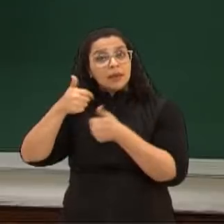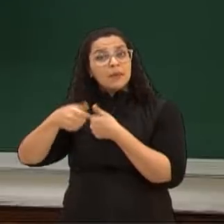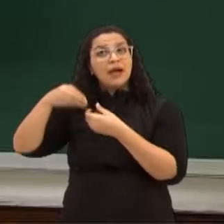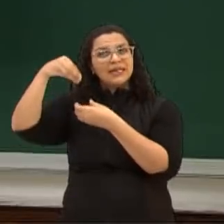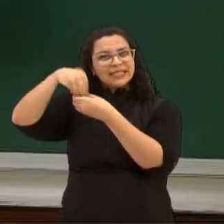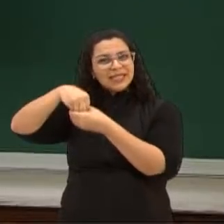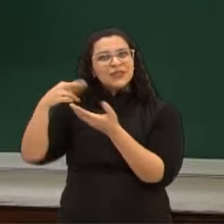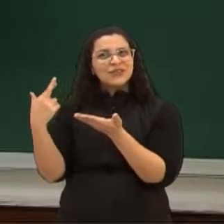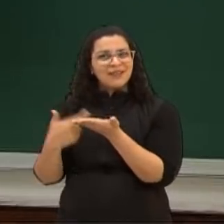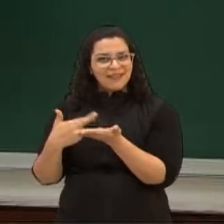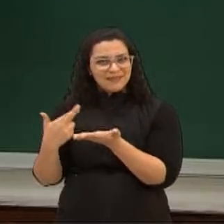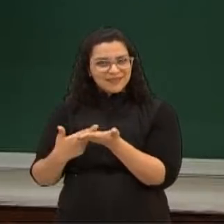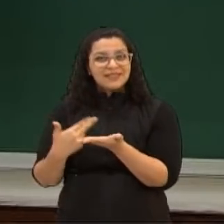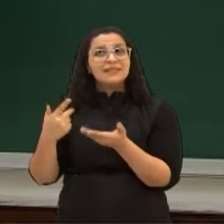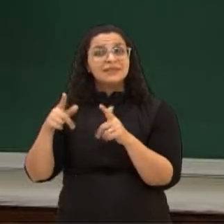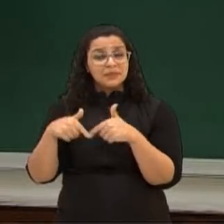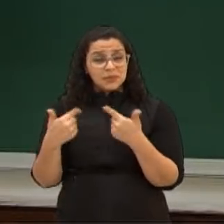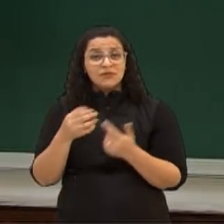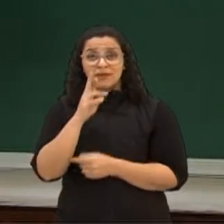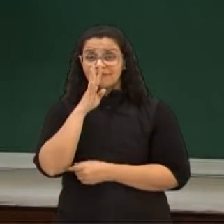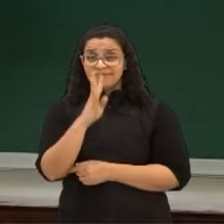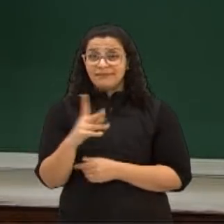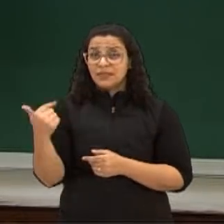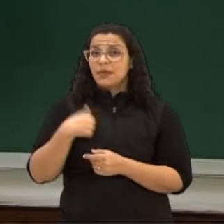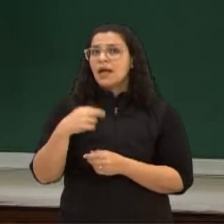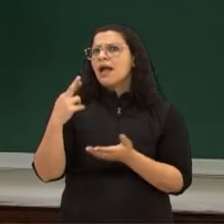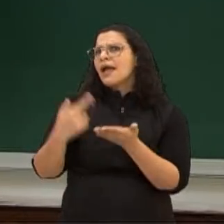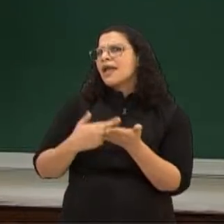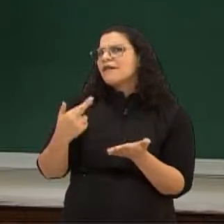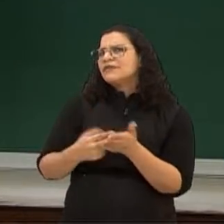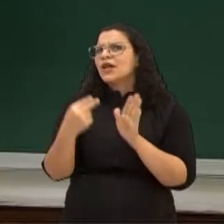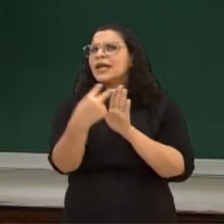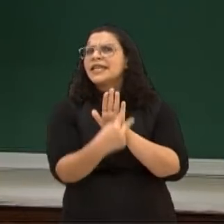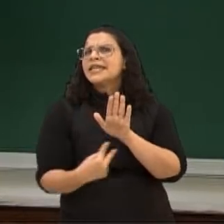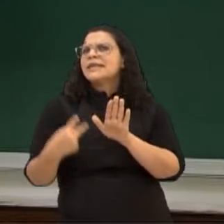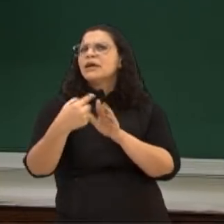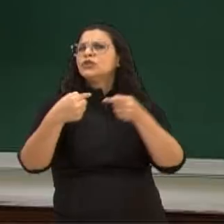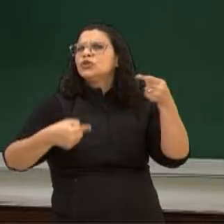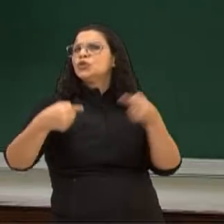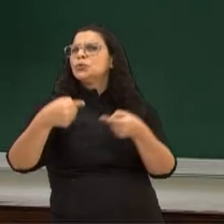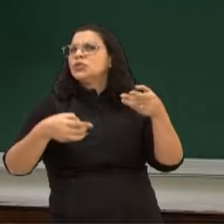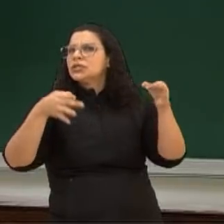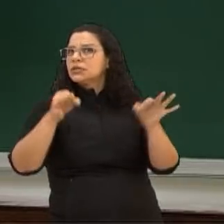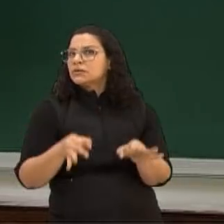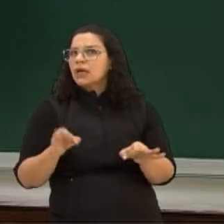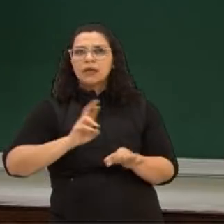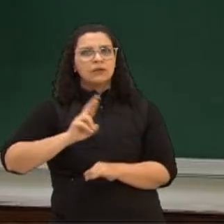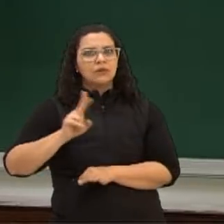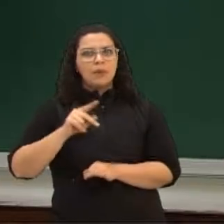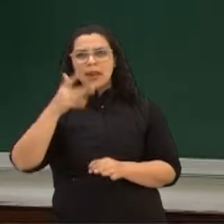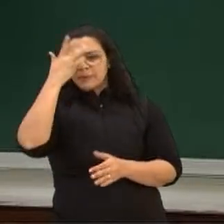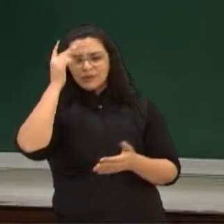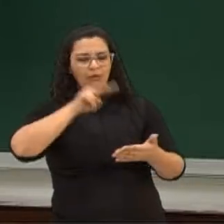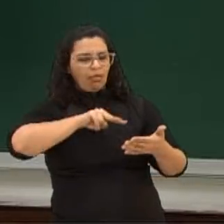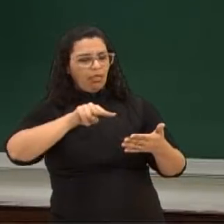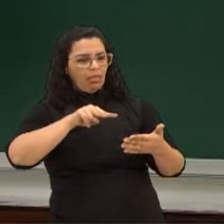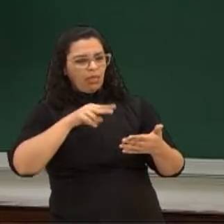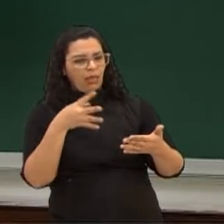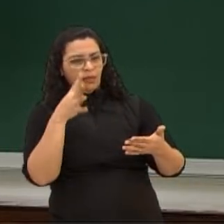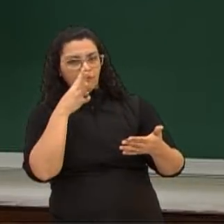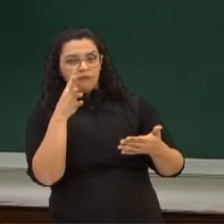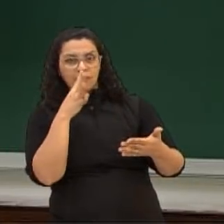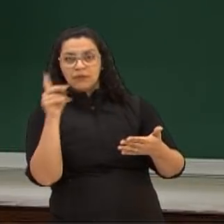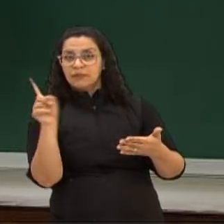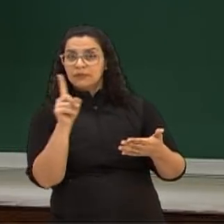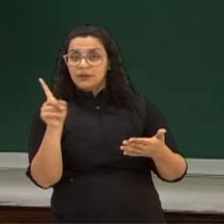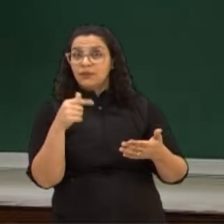ali na própria revista. Que a revista não fique só na imagem de politicamente correta para seus leitores verem. Então eu tenho aqui,